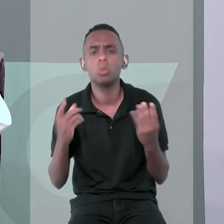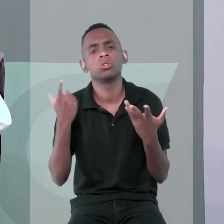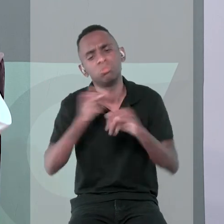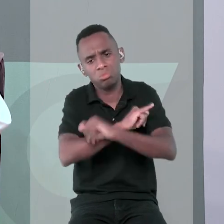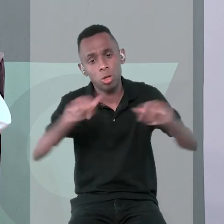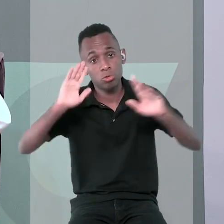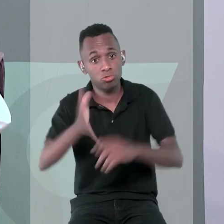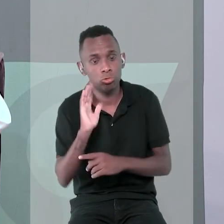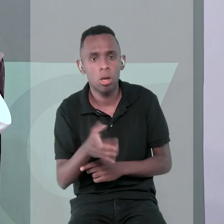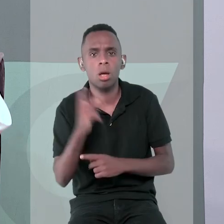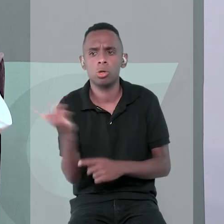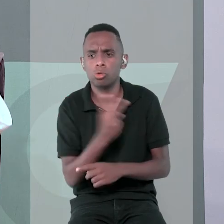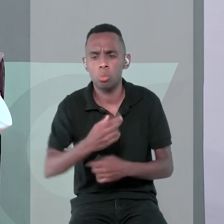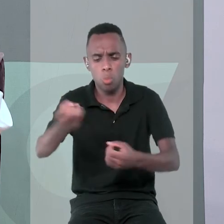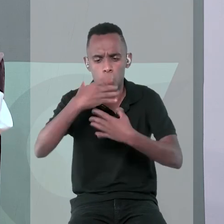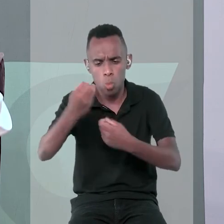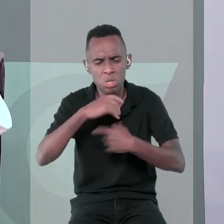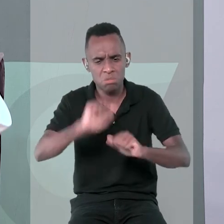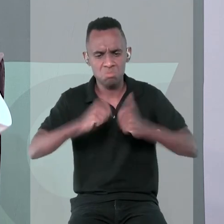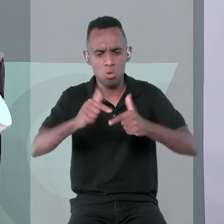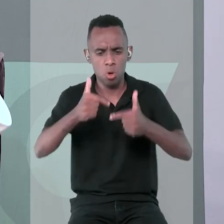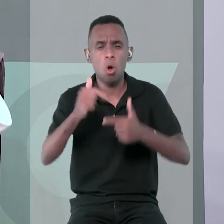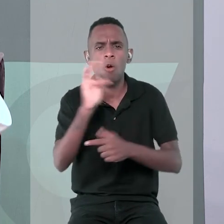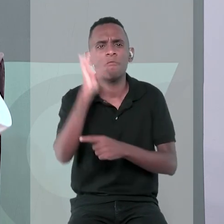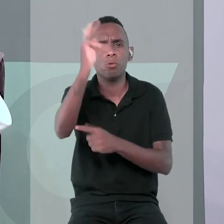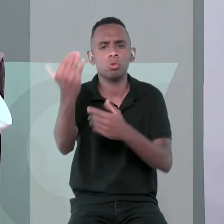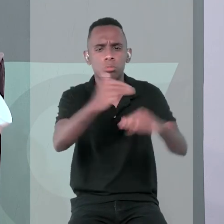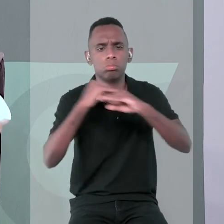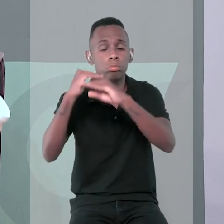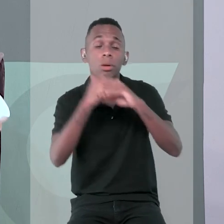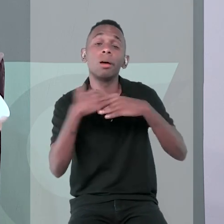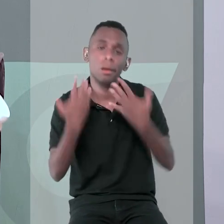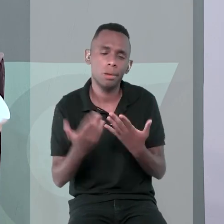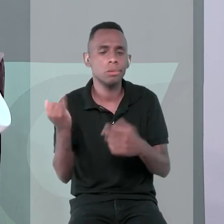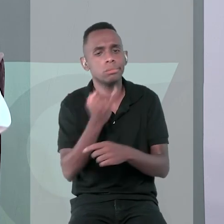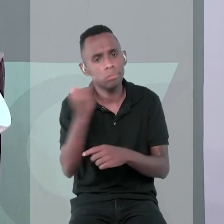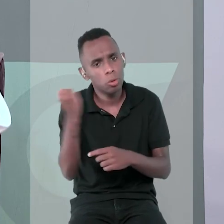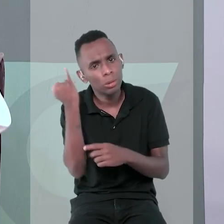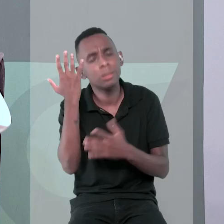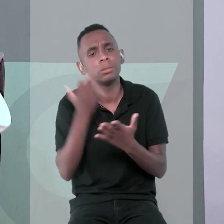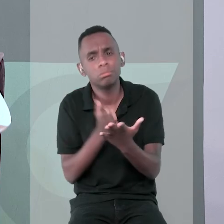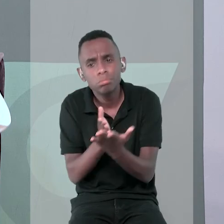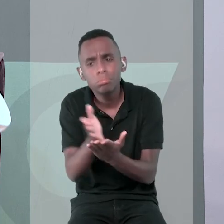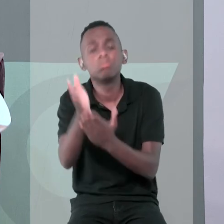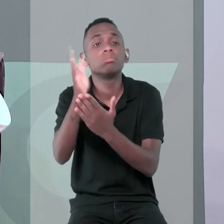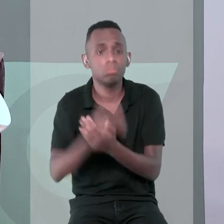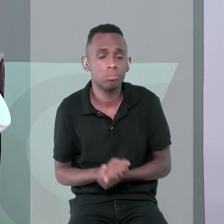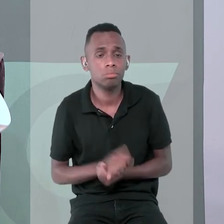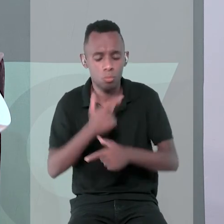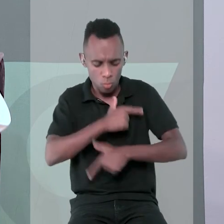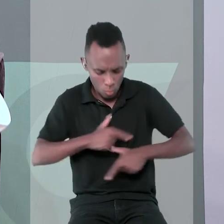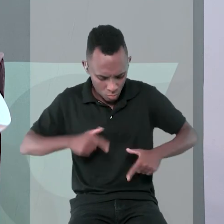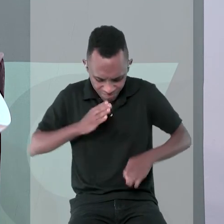Como eu disse, elas nos ensinam essa luta por um futuro comum, e eu acho que é aí que está a saída para esse vazio,